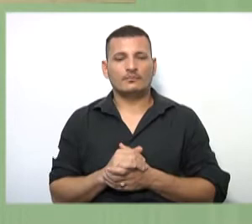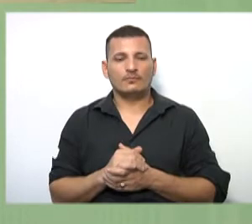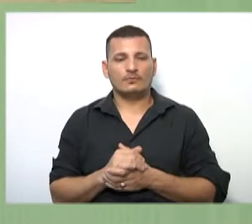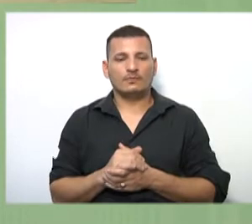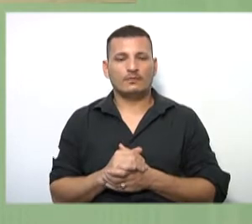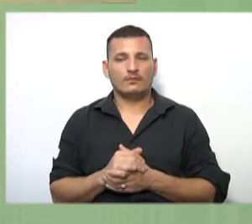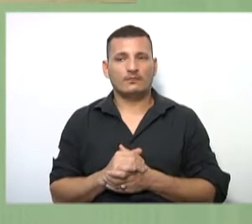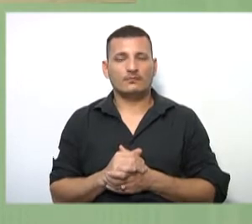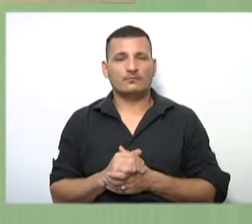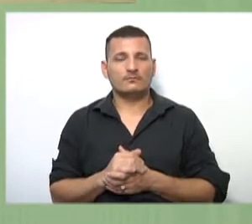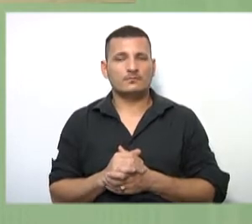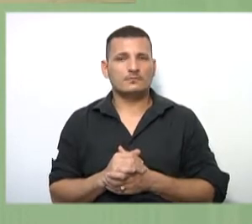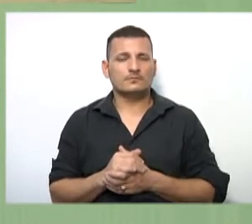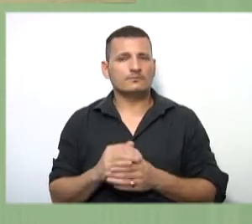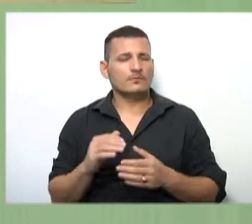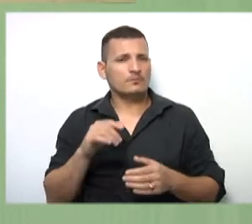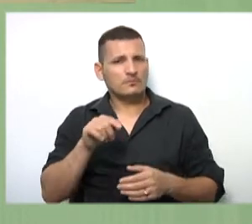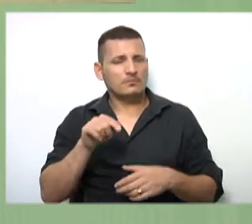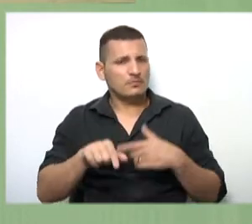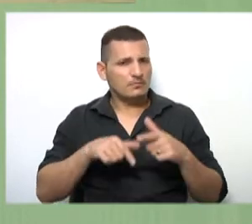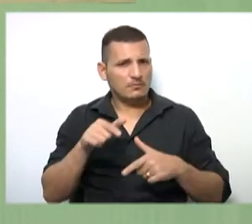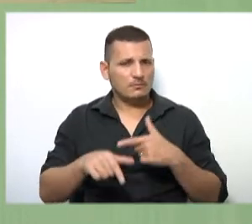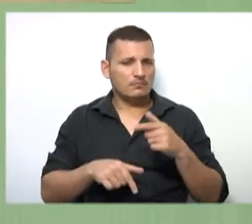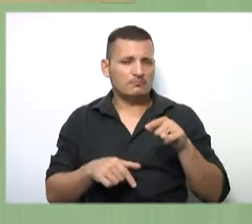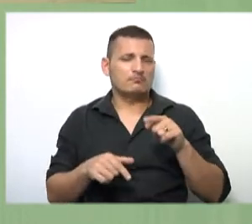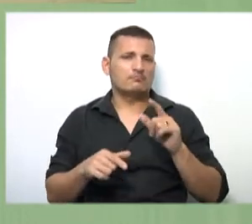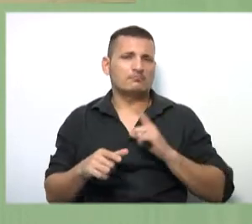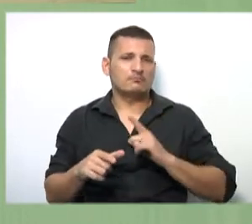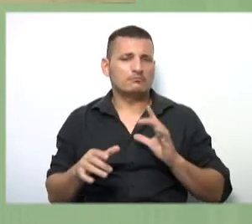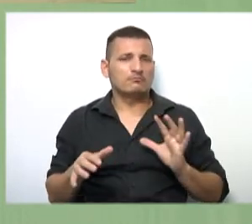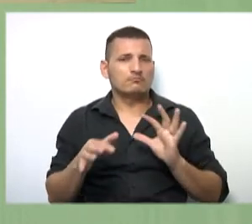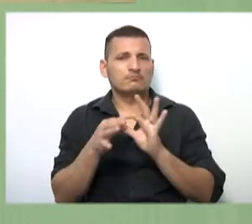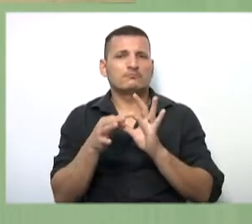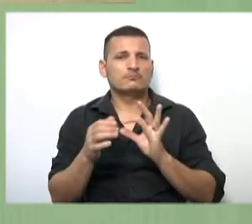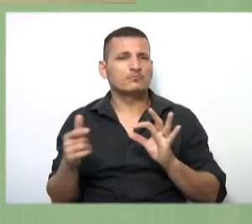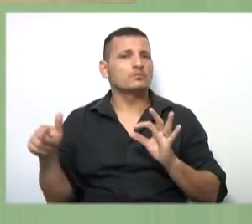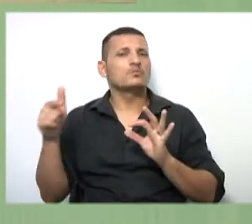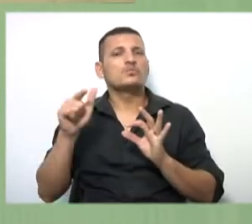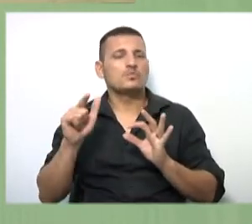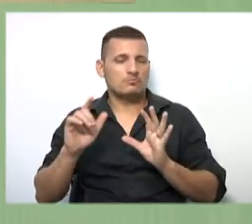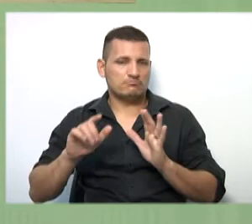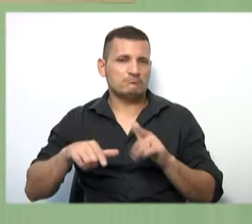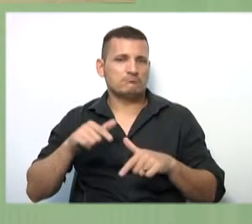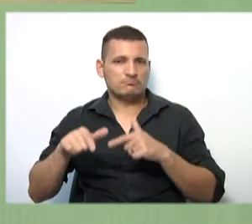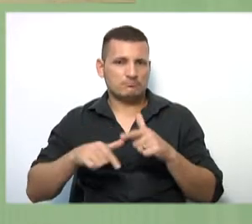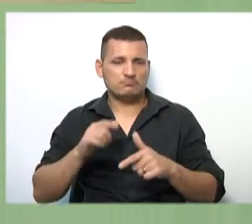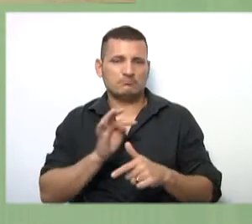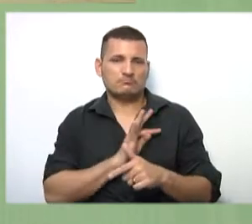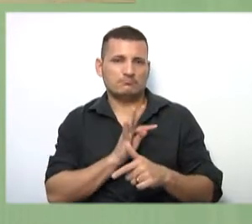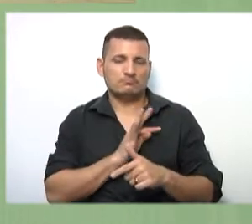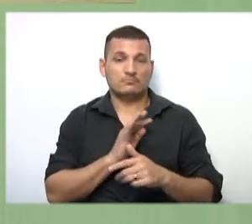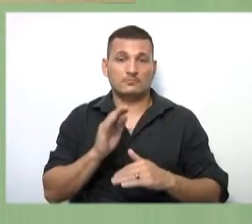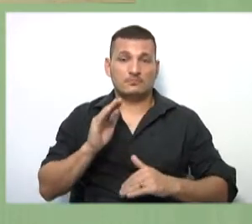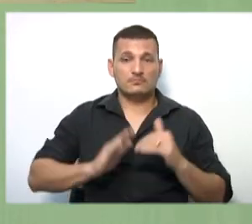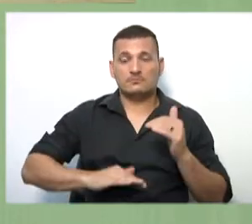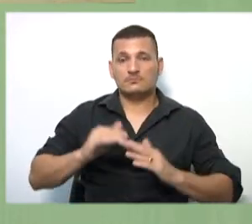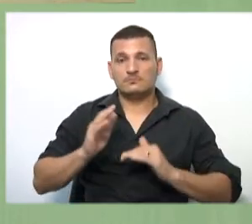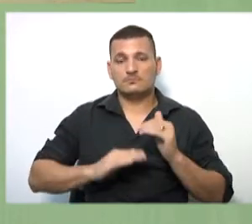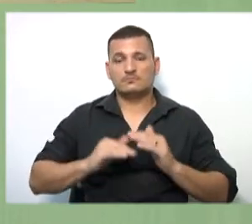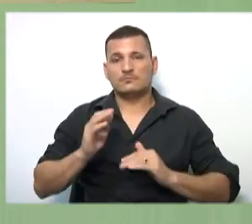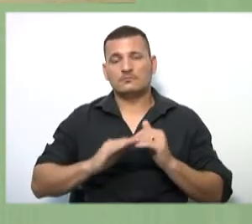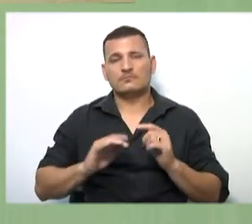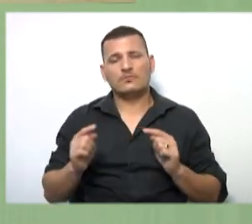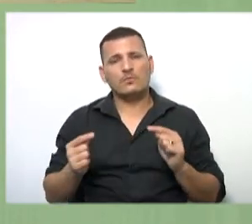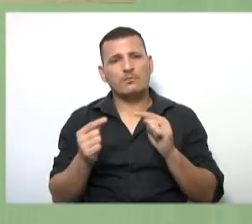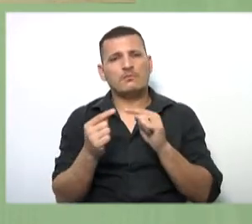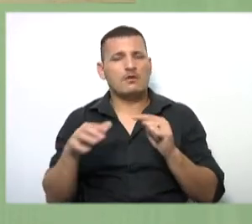Normalmente, os serviços prestados são integrados a outras atividades técnicas e profissionais ligadas ao